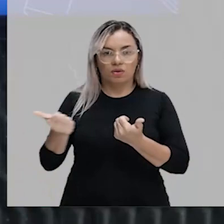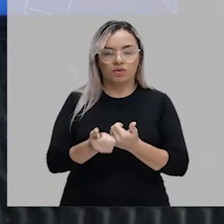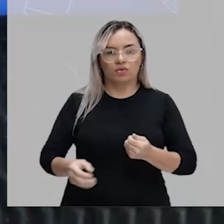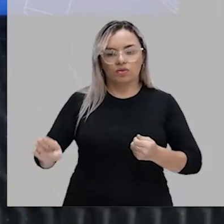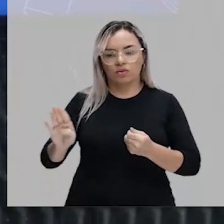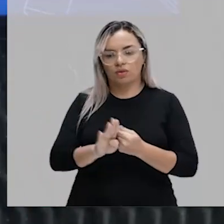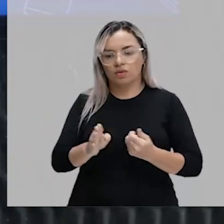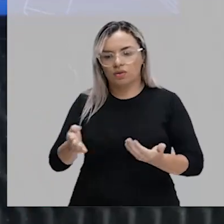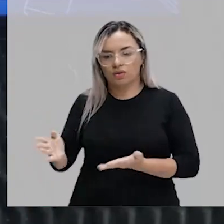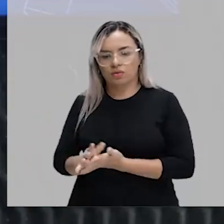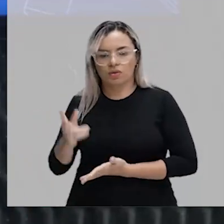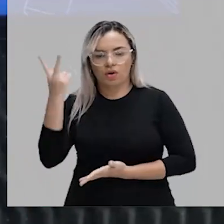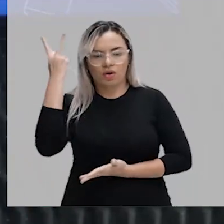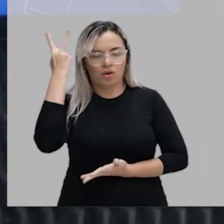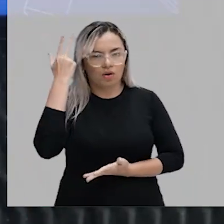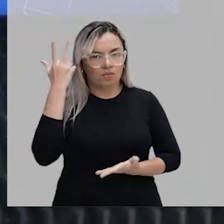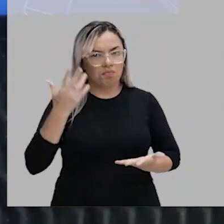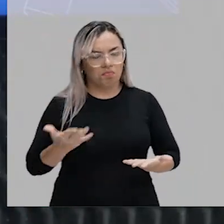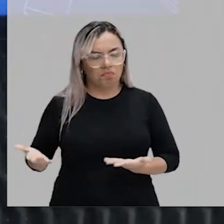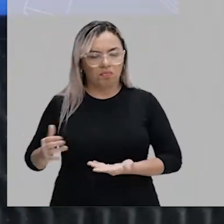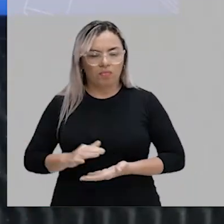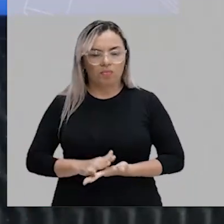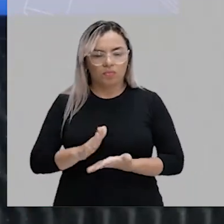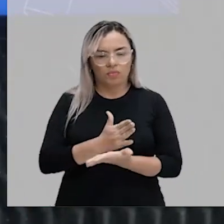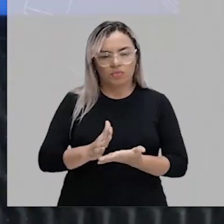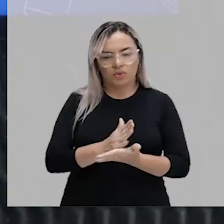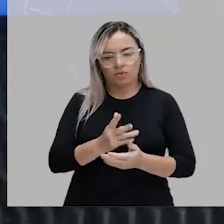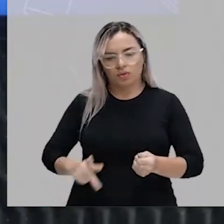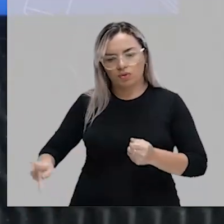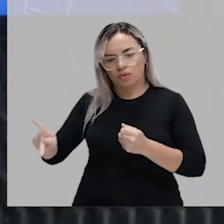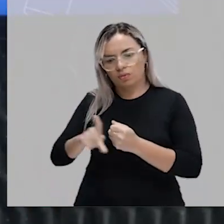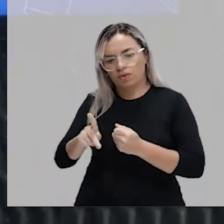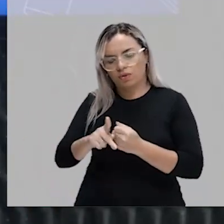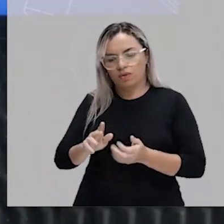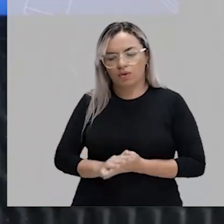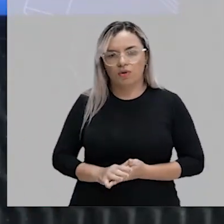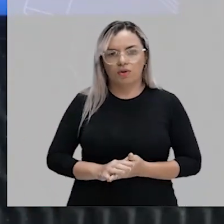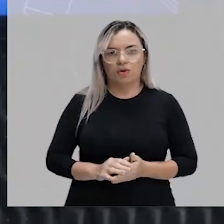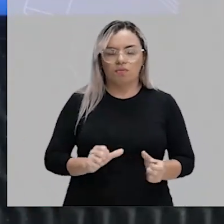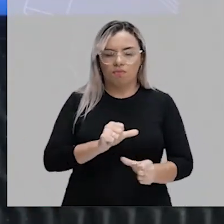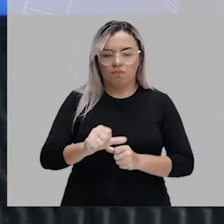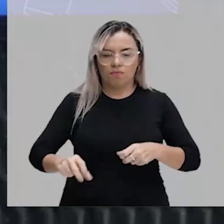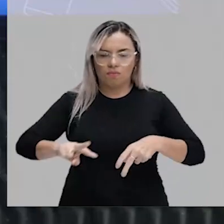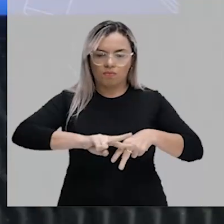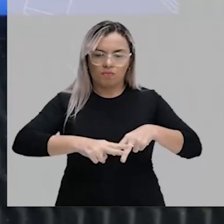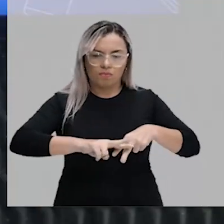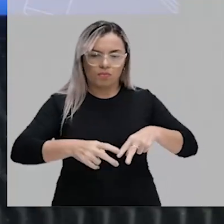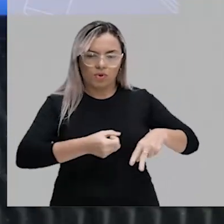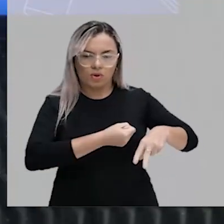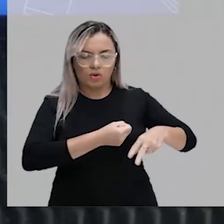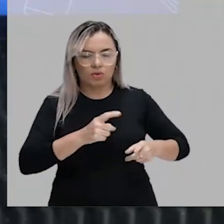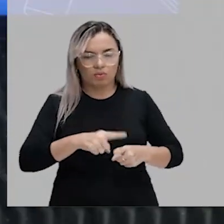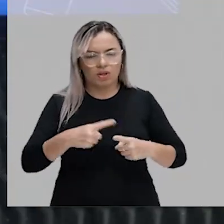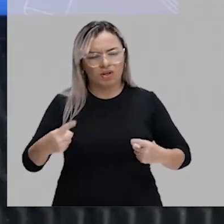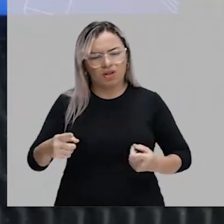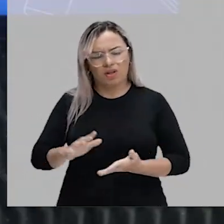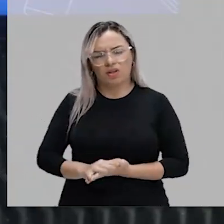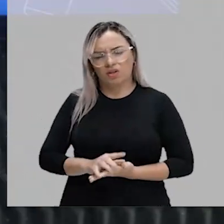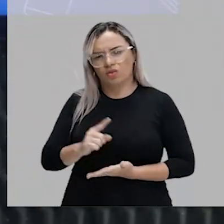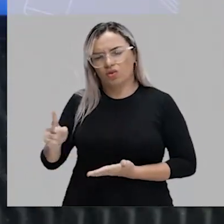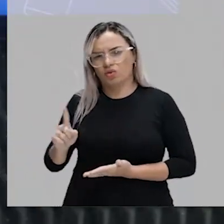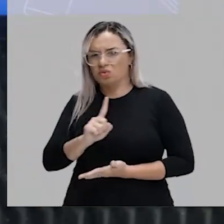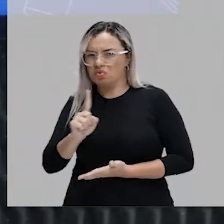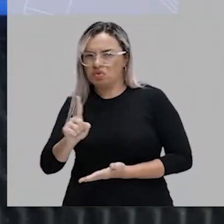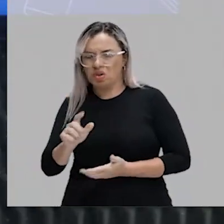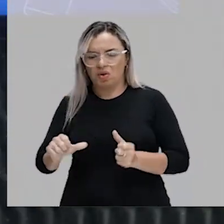substantivos, generalizando-os. Alguns desses pronomes variam em gênero e número, mas outros são